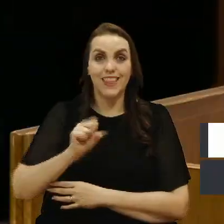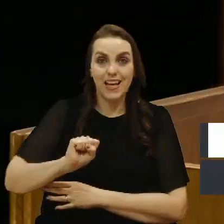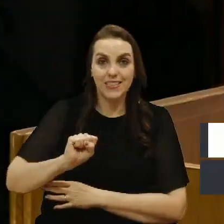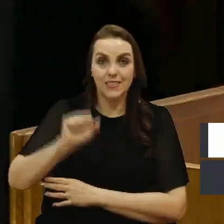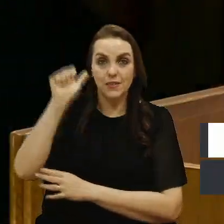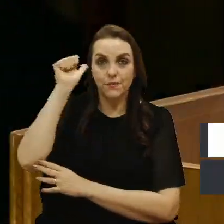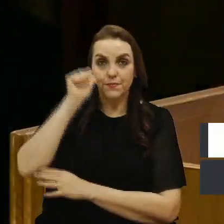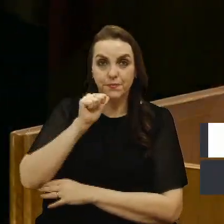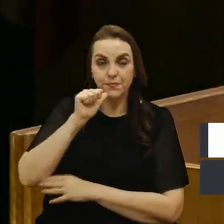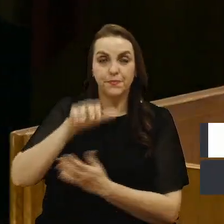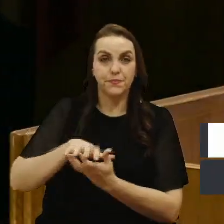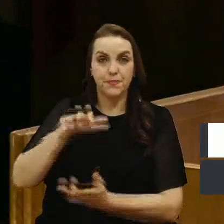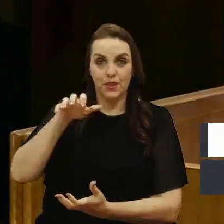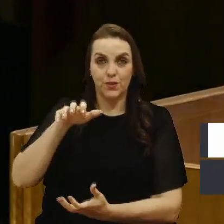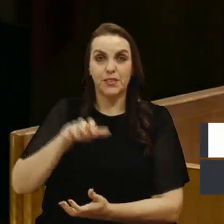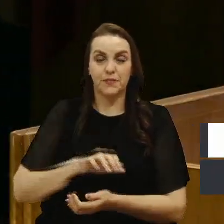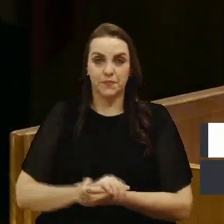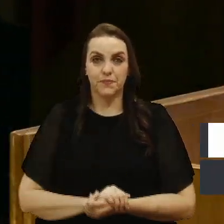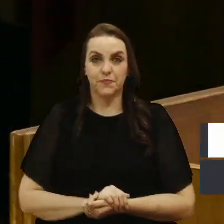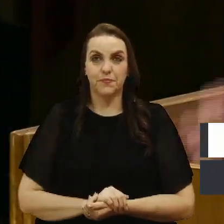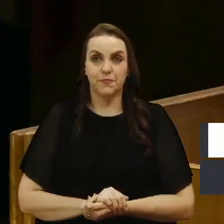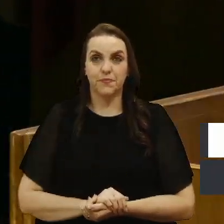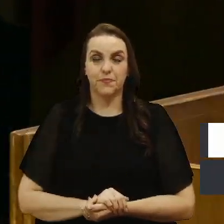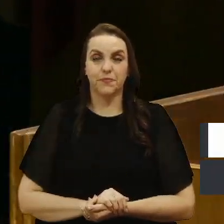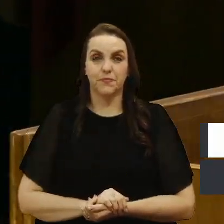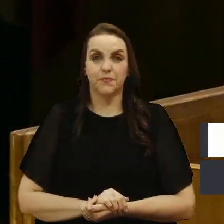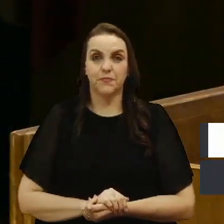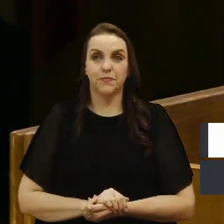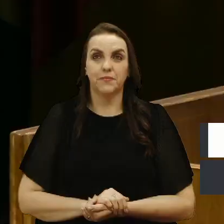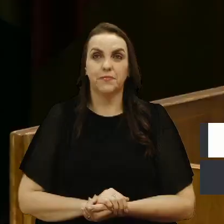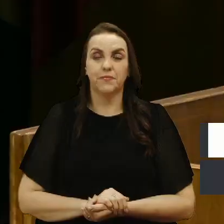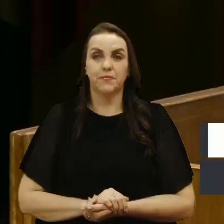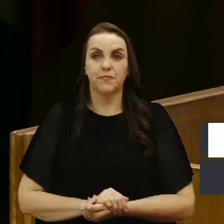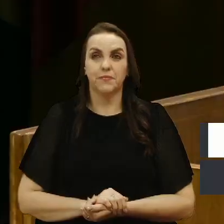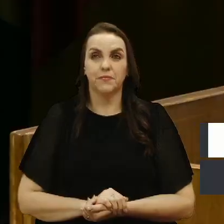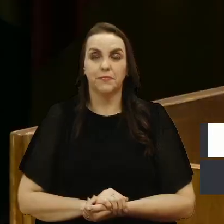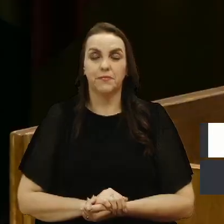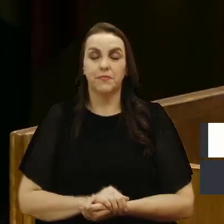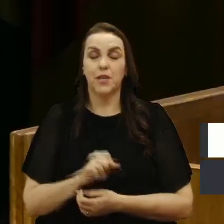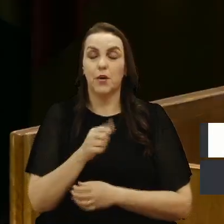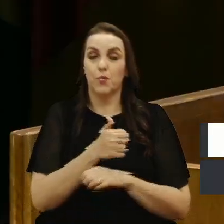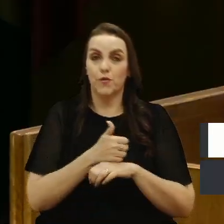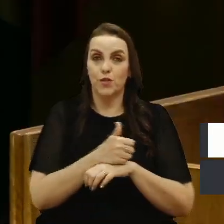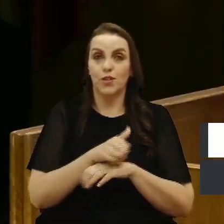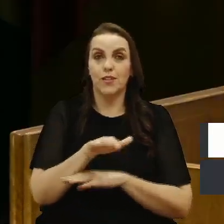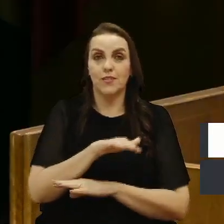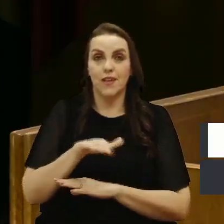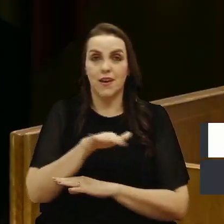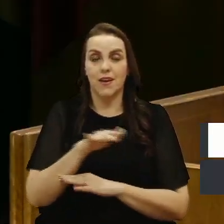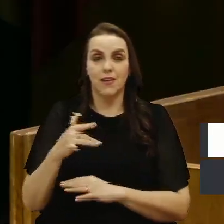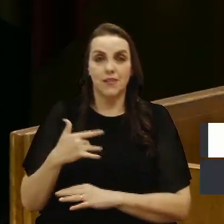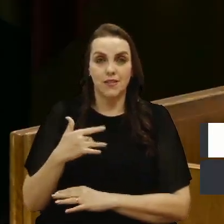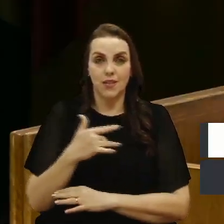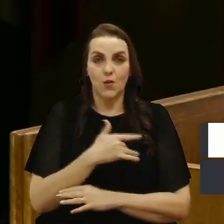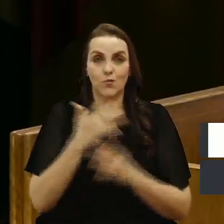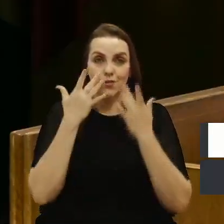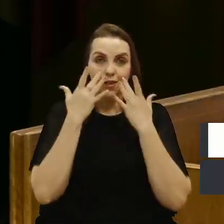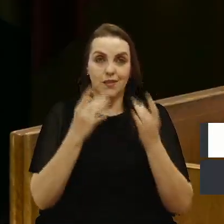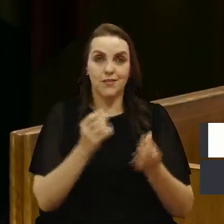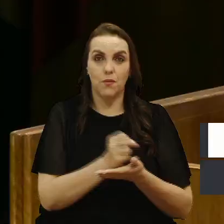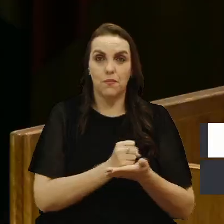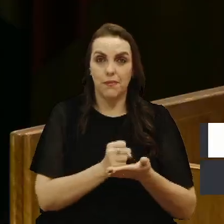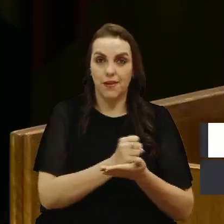maioria são mulheres. São profissionais da área da saúde que estão na atenção